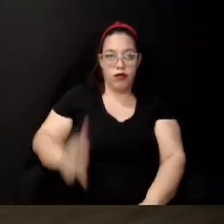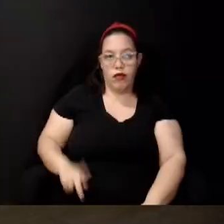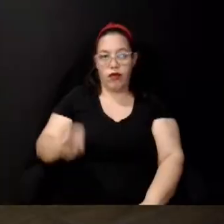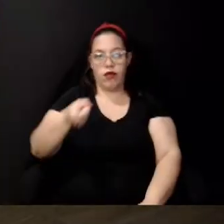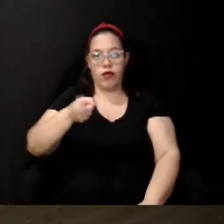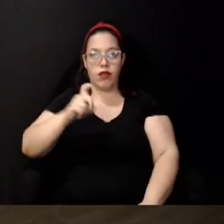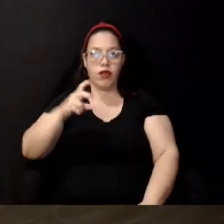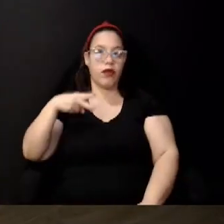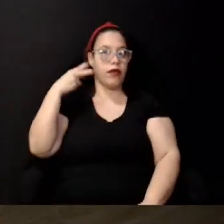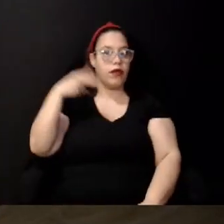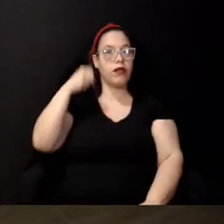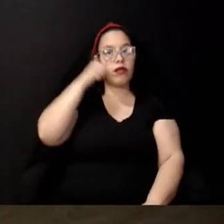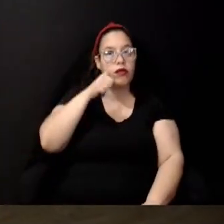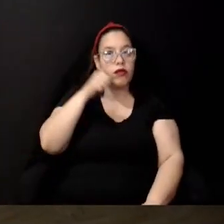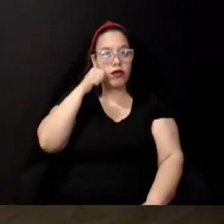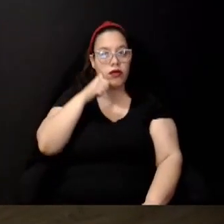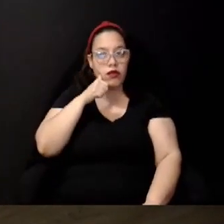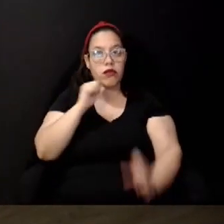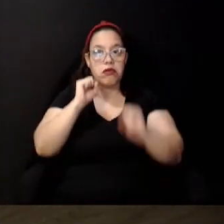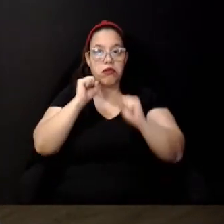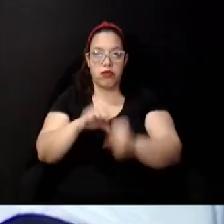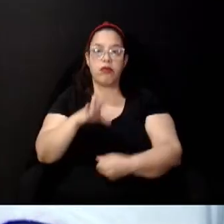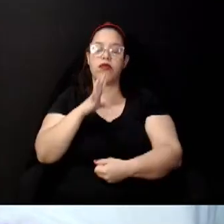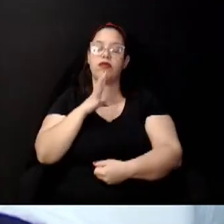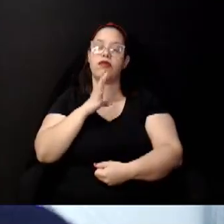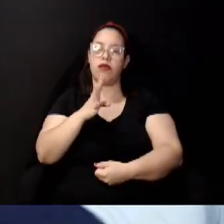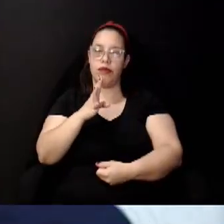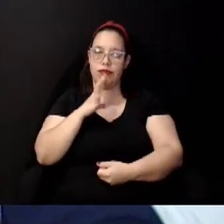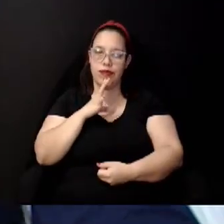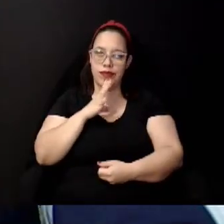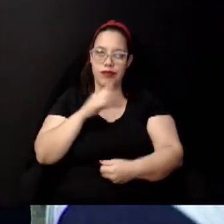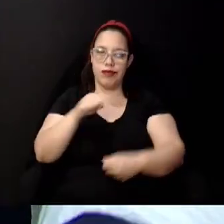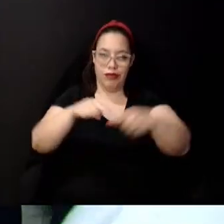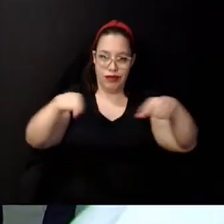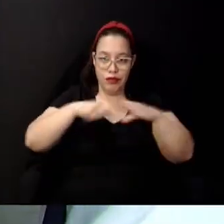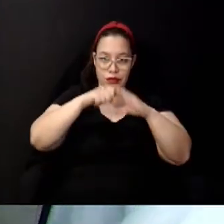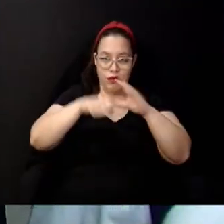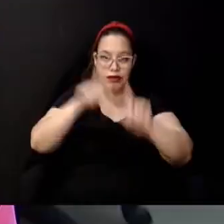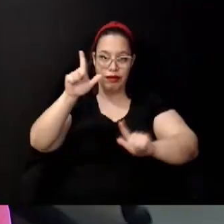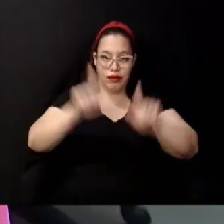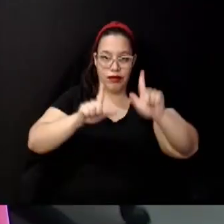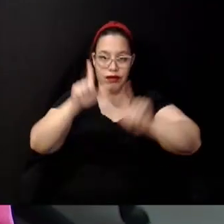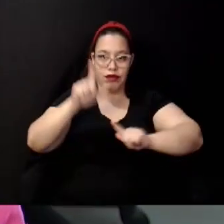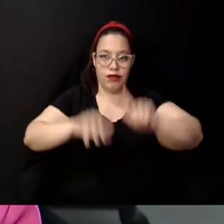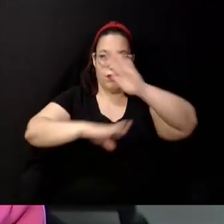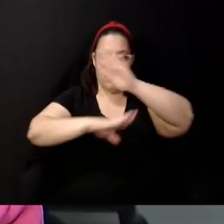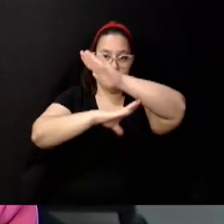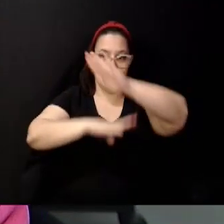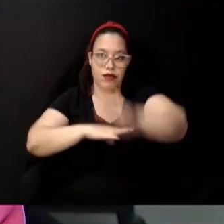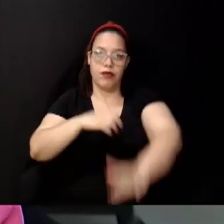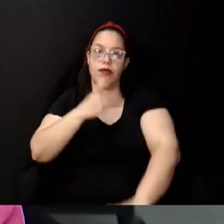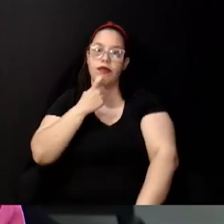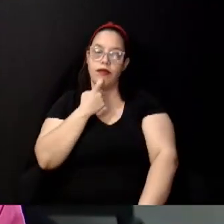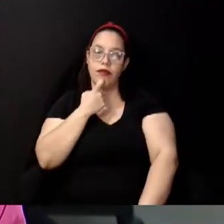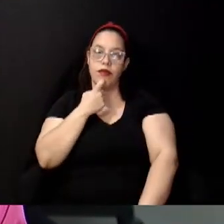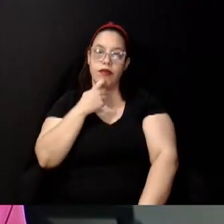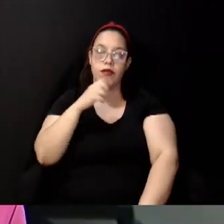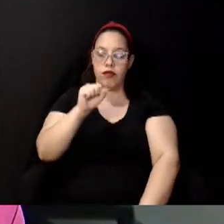e ainda puderam conhecer o estúdio da TV Câmara Campinas. Sofia,